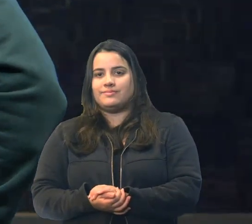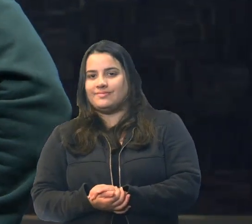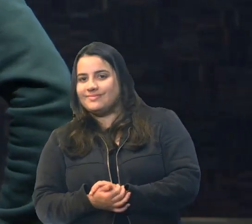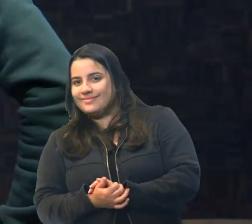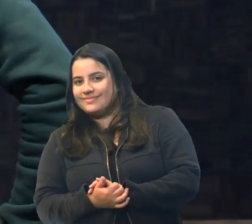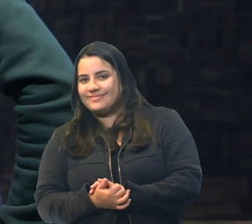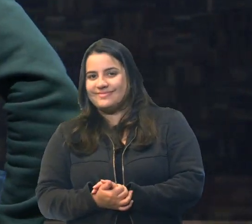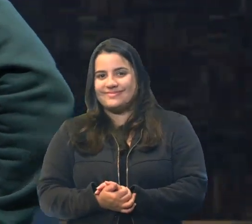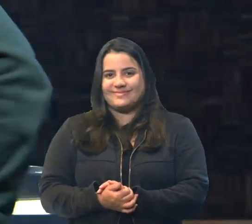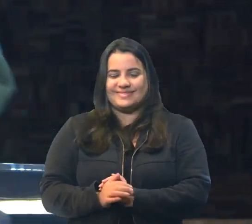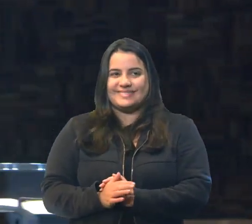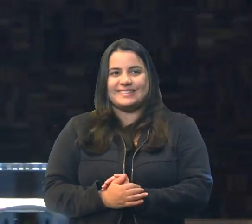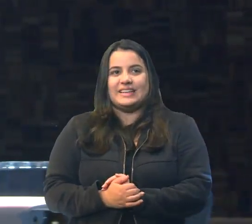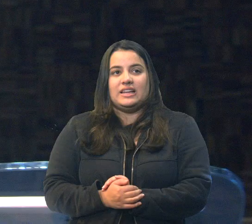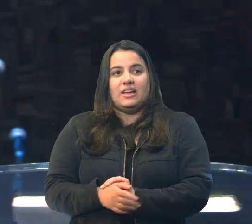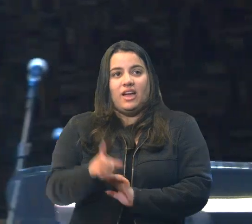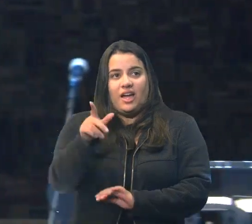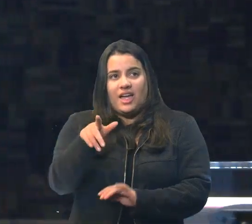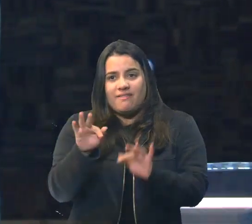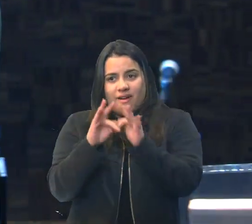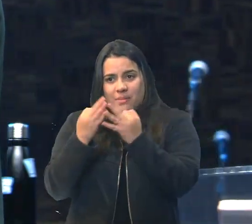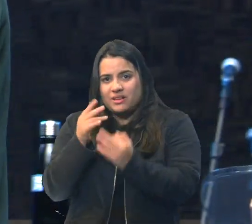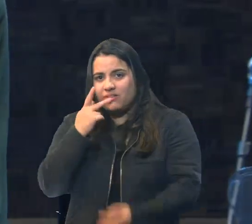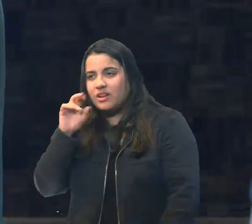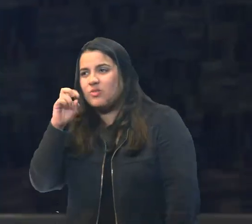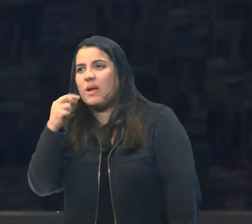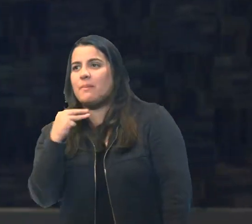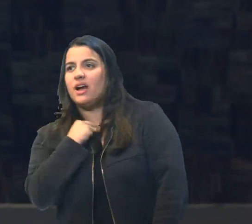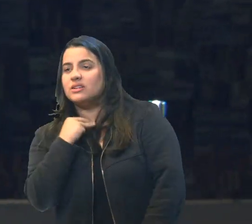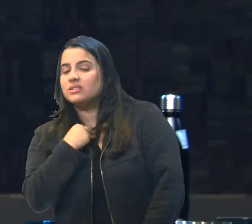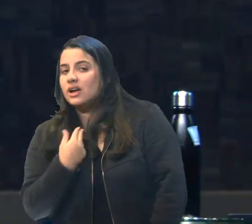São os pais que estão falando ou é Marta?